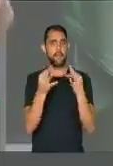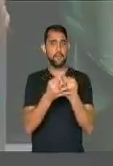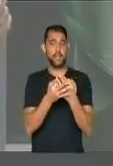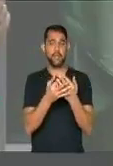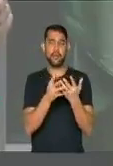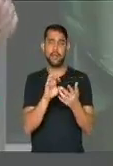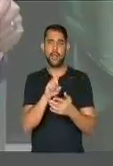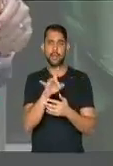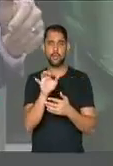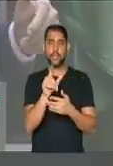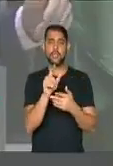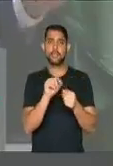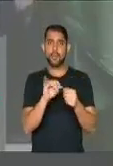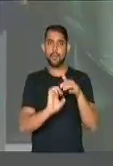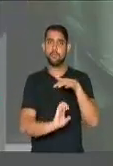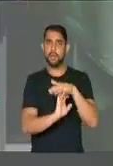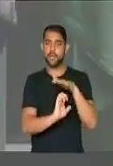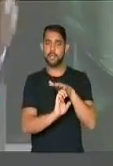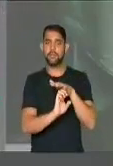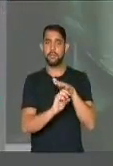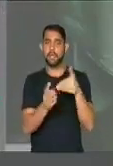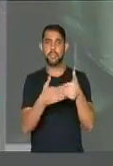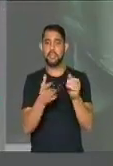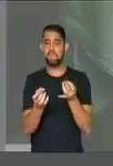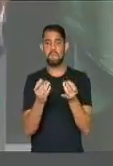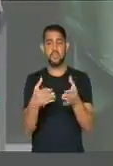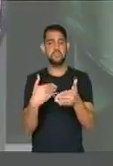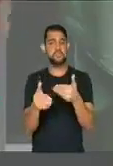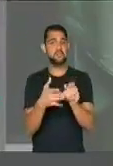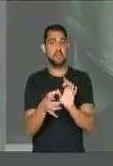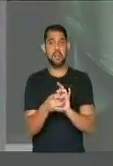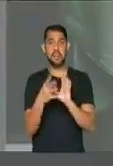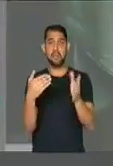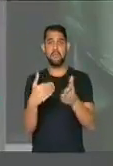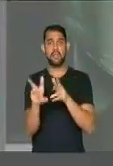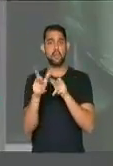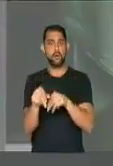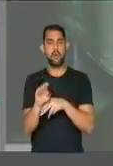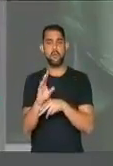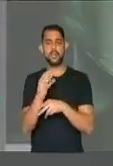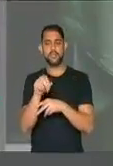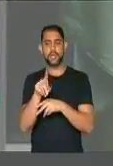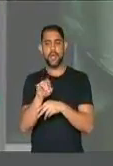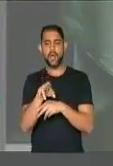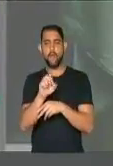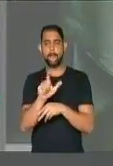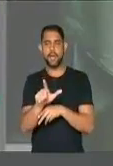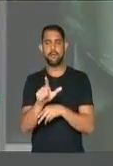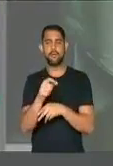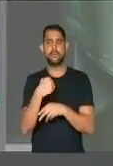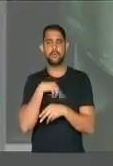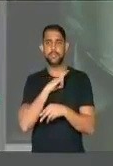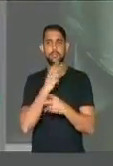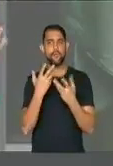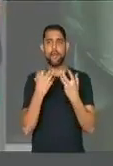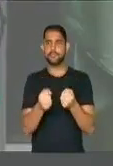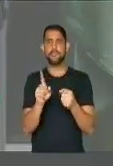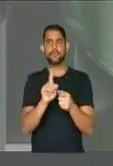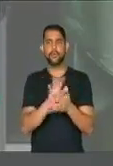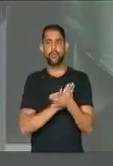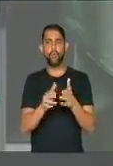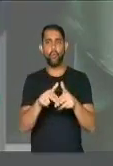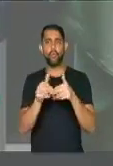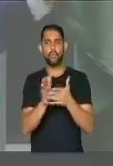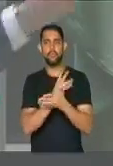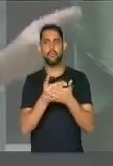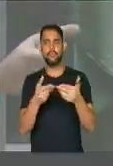algo banal para ser jogada assim na bacia das almas. Nós não vamos permitir que